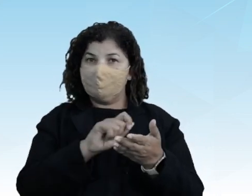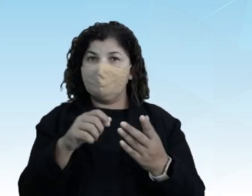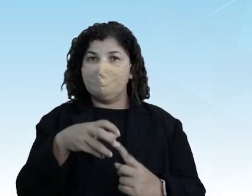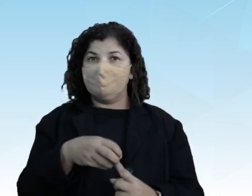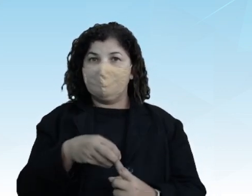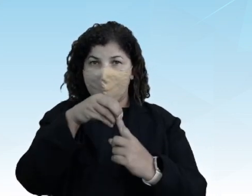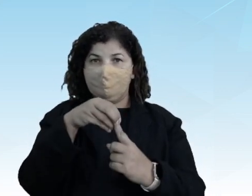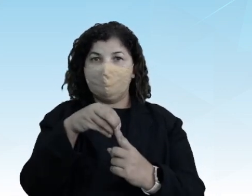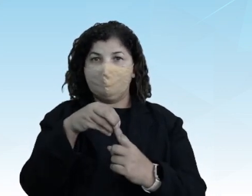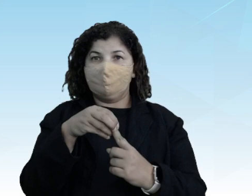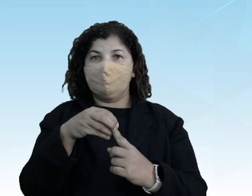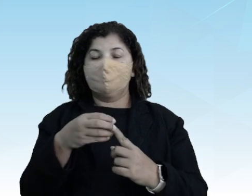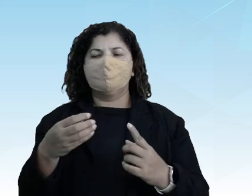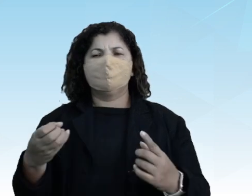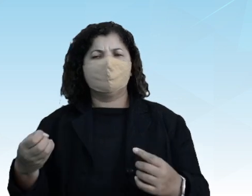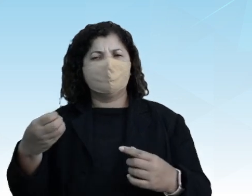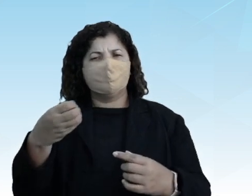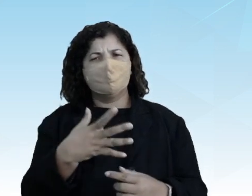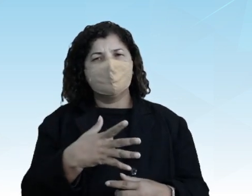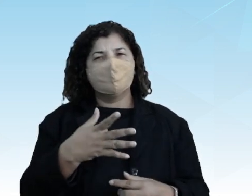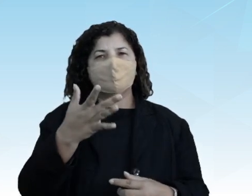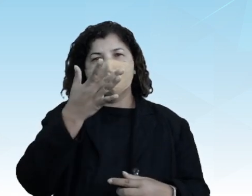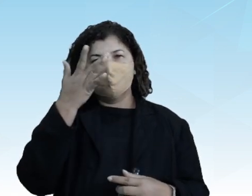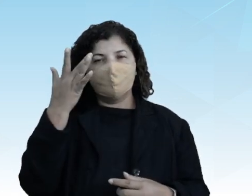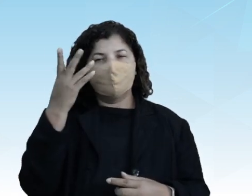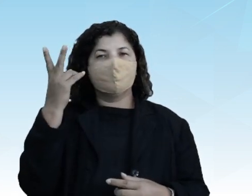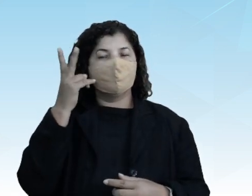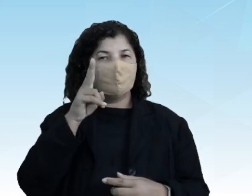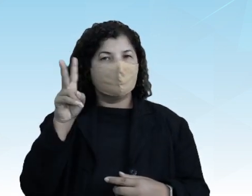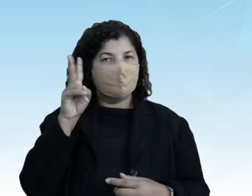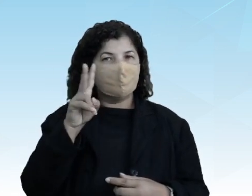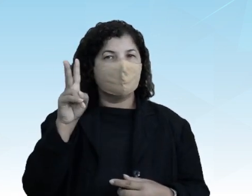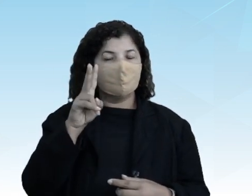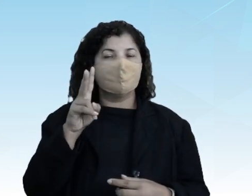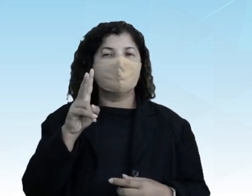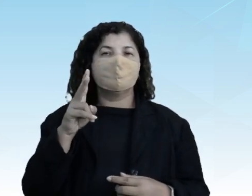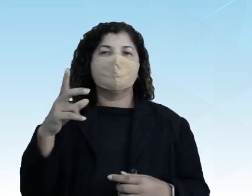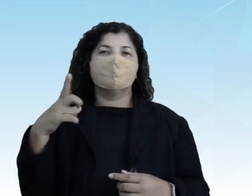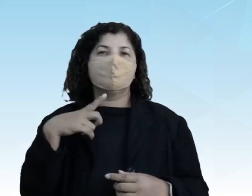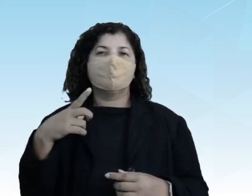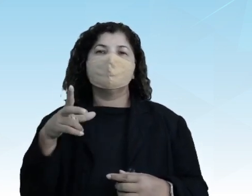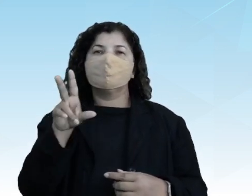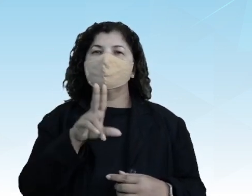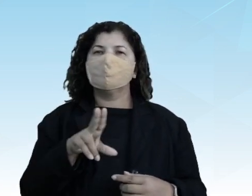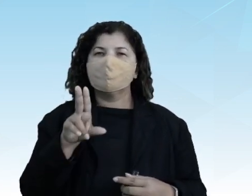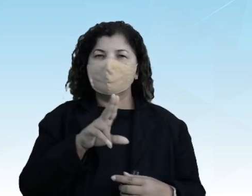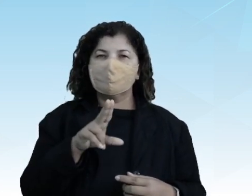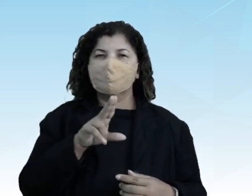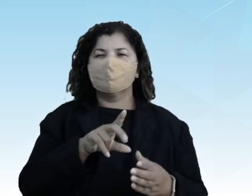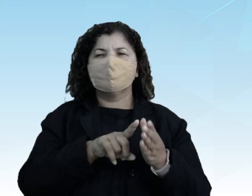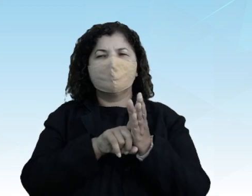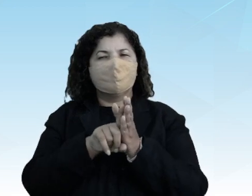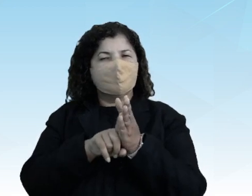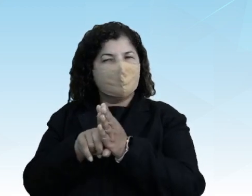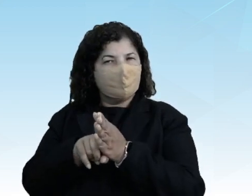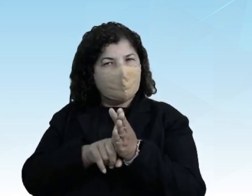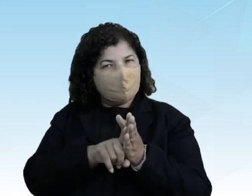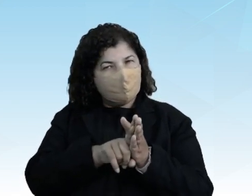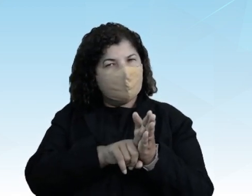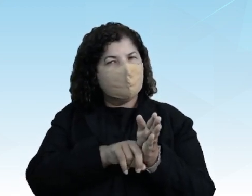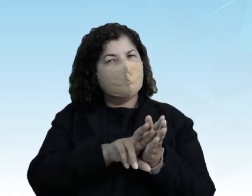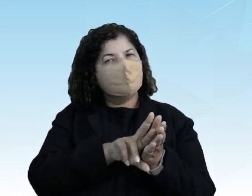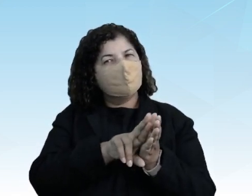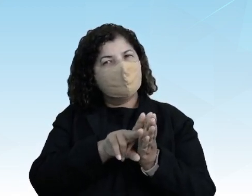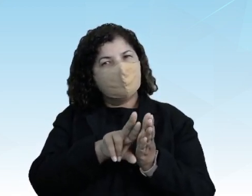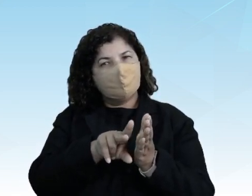historiadores contemporâneos, eles vêm fazendo o quê? Uso das mais variadas fontes para o estudo do